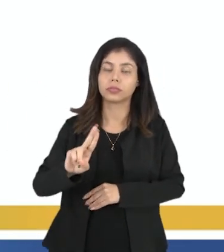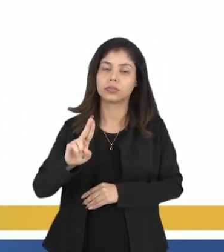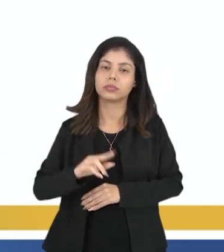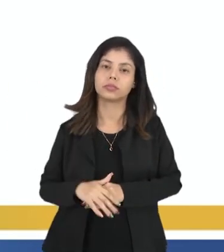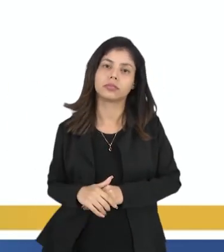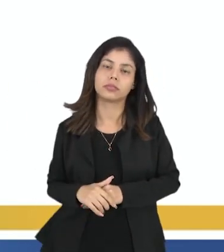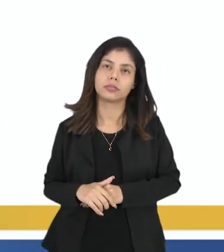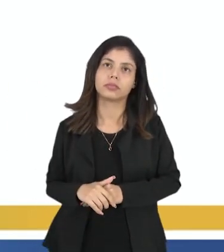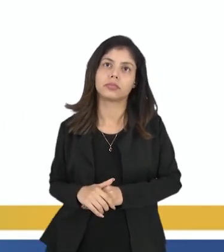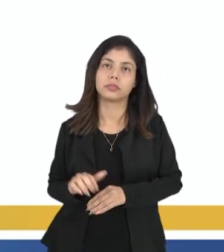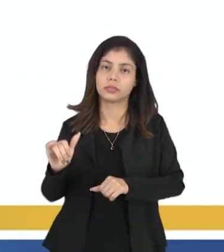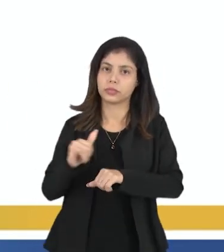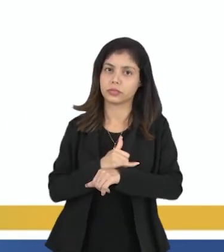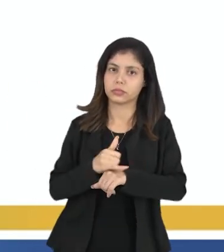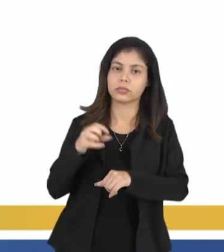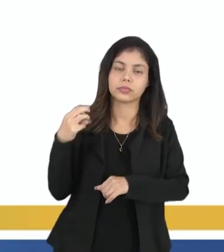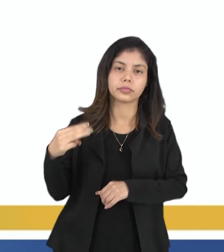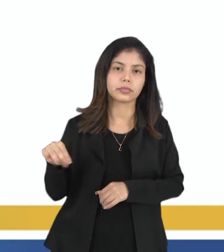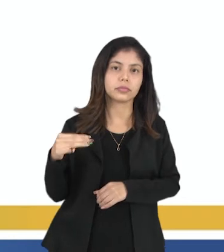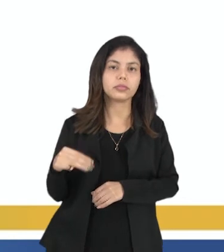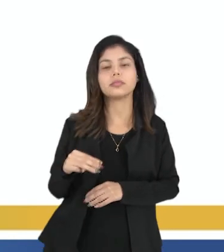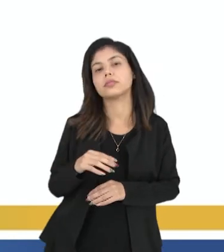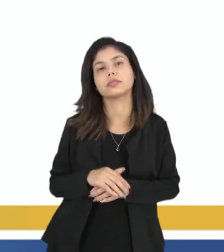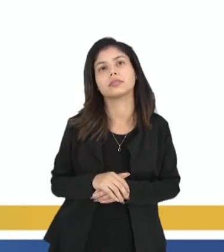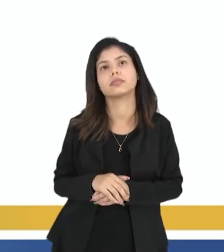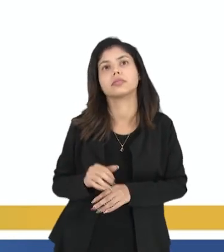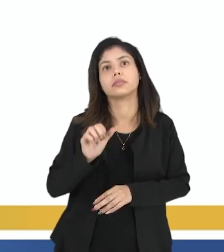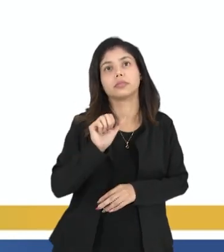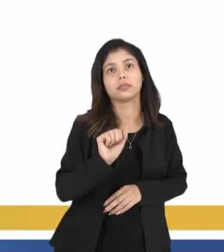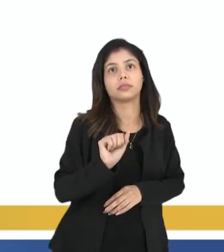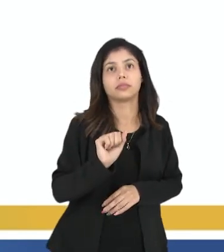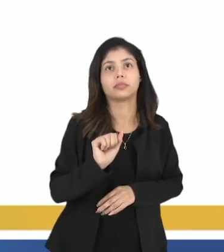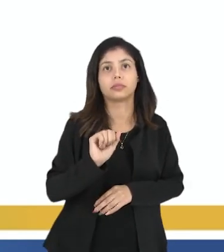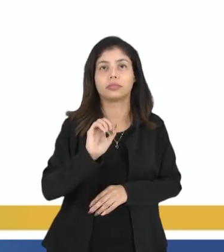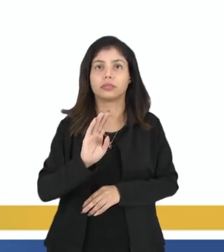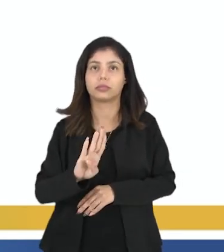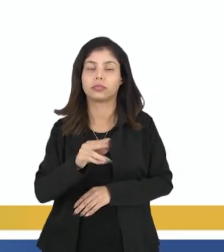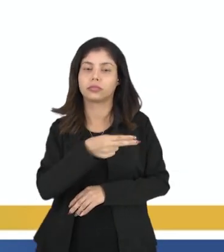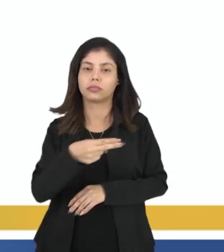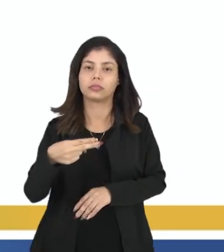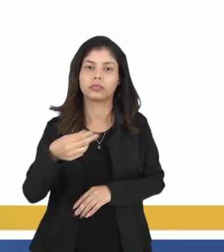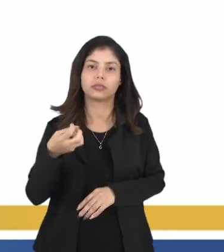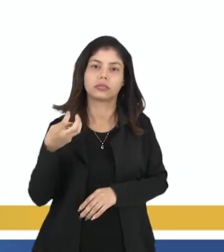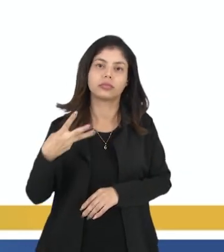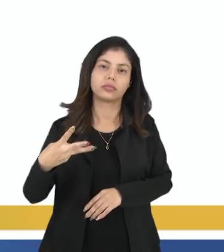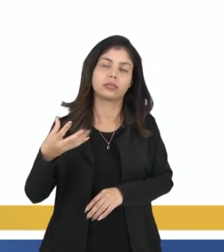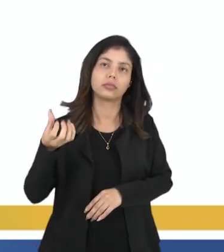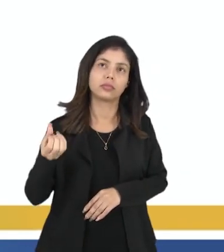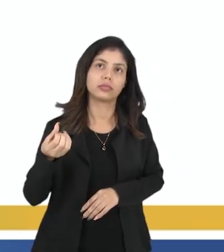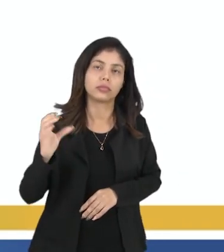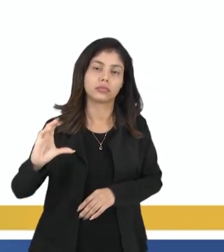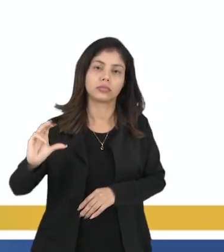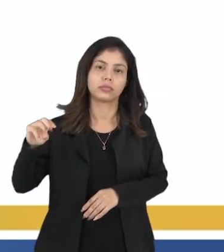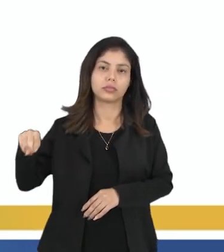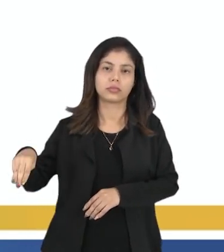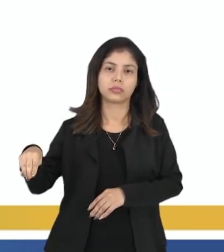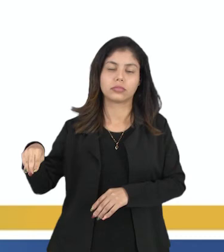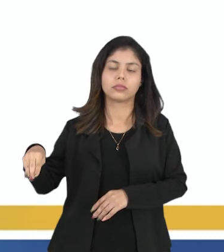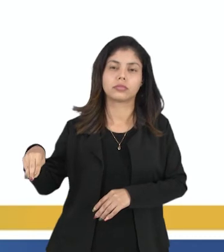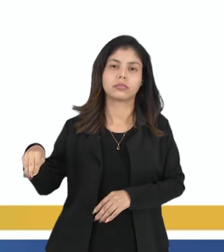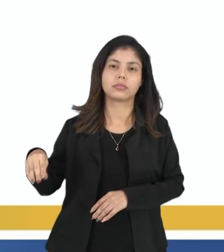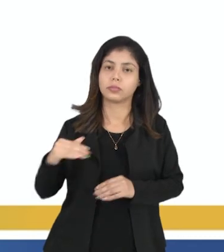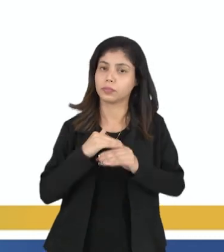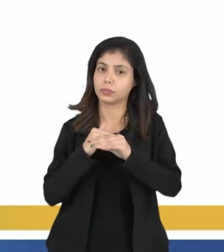das estratégias matemática onde nós temos que a área da base é igual ao lado ao quadrado